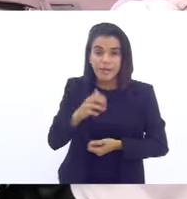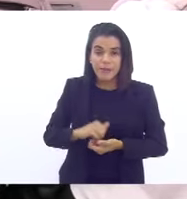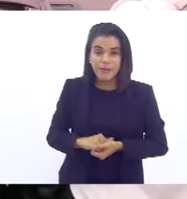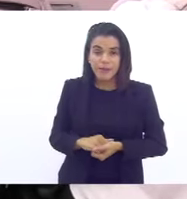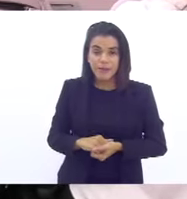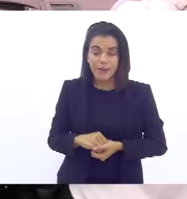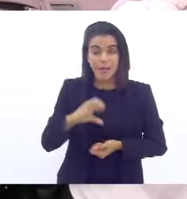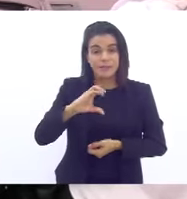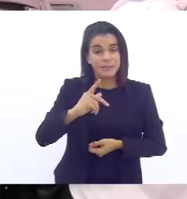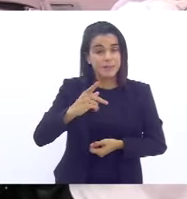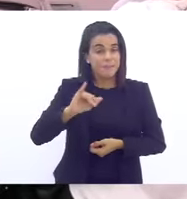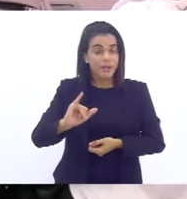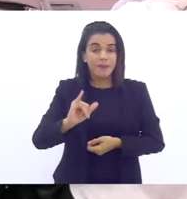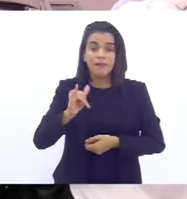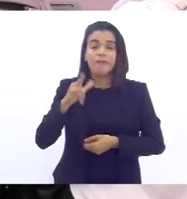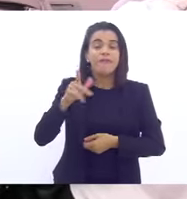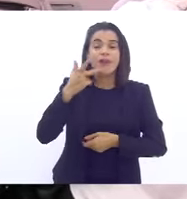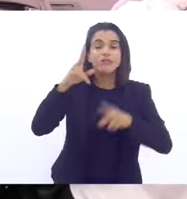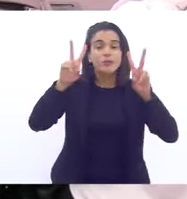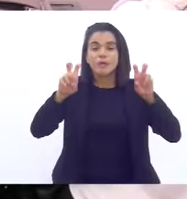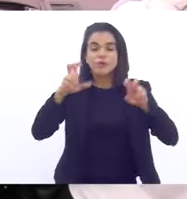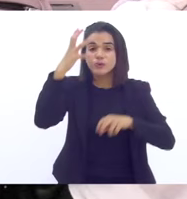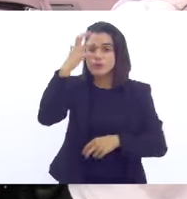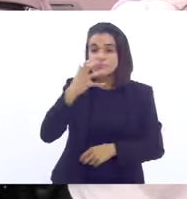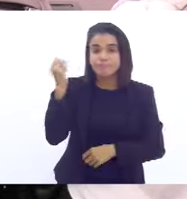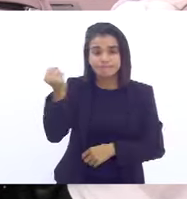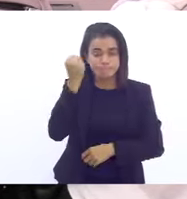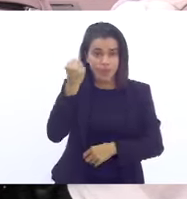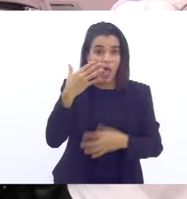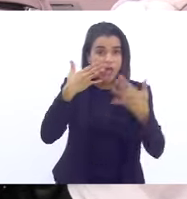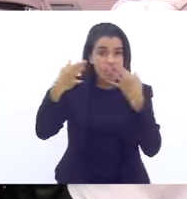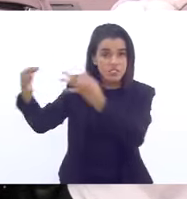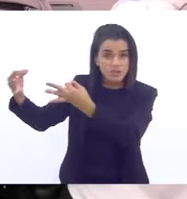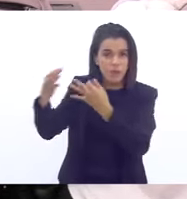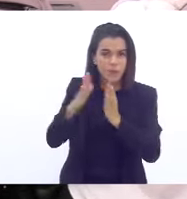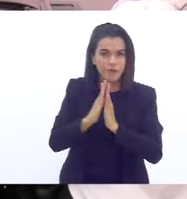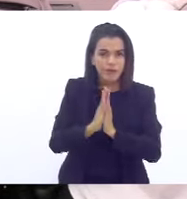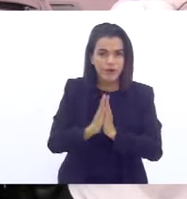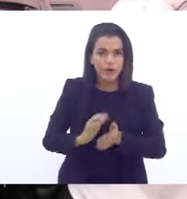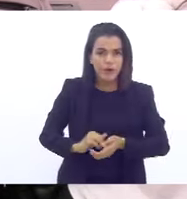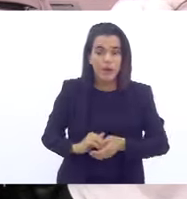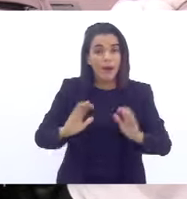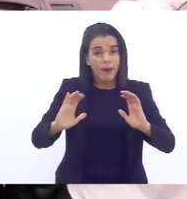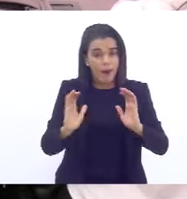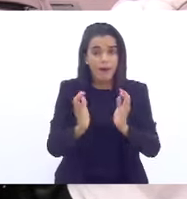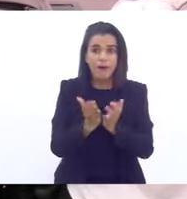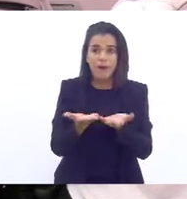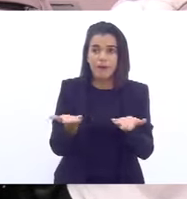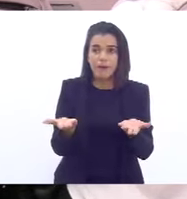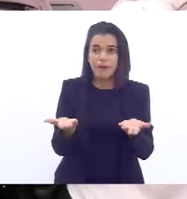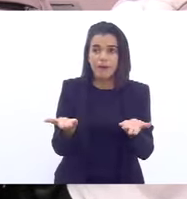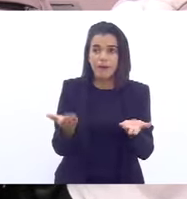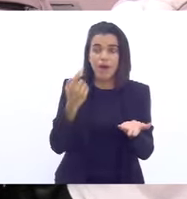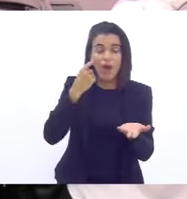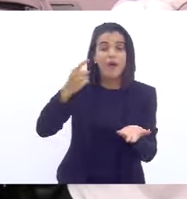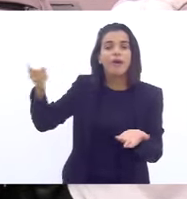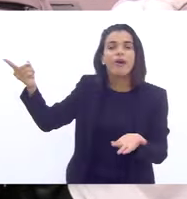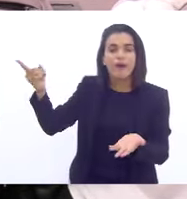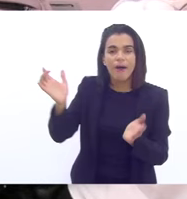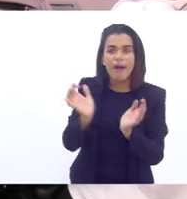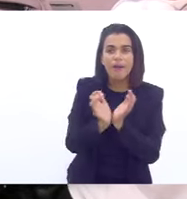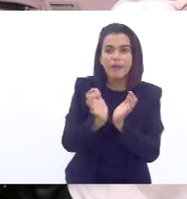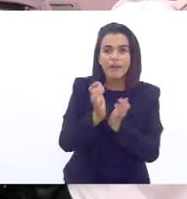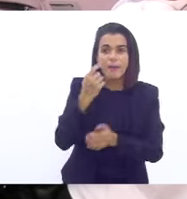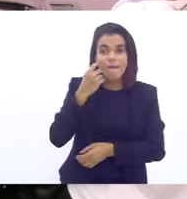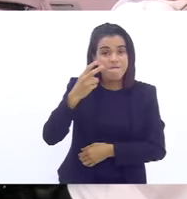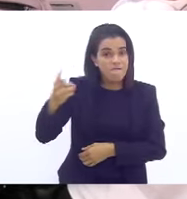CPI está tratando um tema muito sério. Gostaria da atenção da senhora, por favor, para ver a equipe, os trapalhões da senhora ali, o que é que fez. Depois de ver a